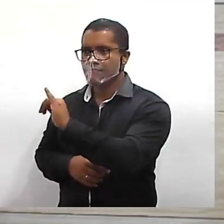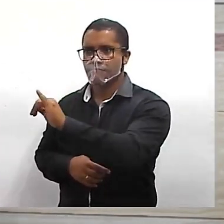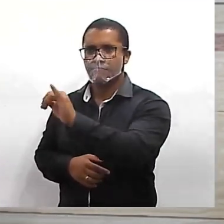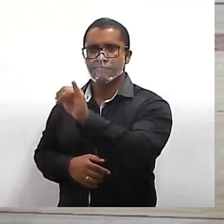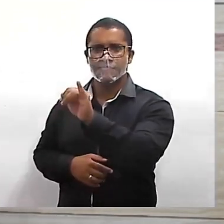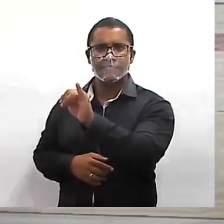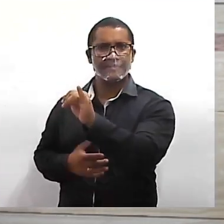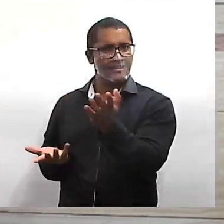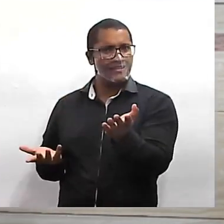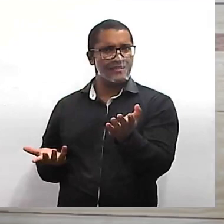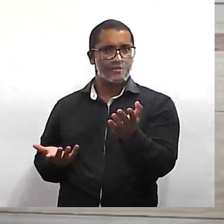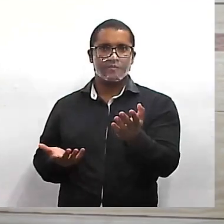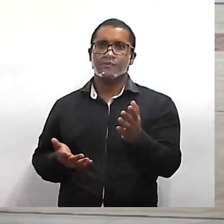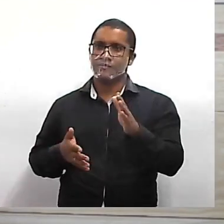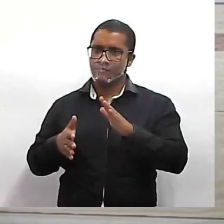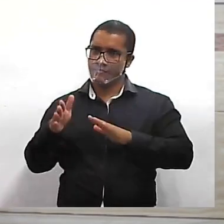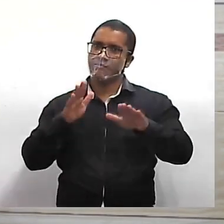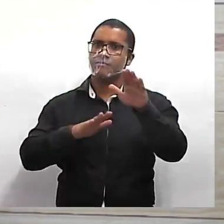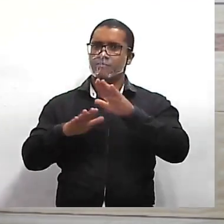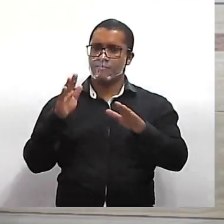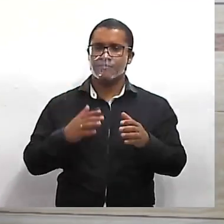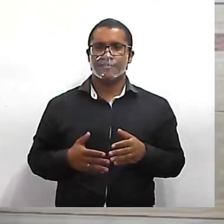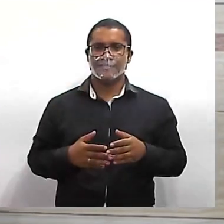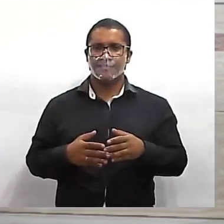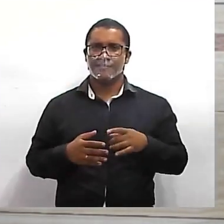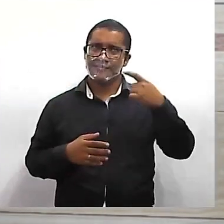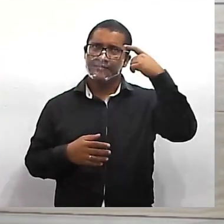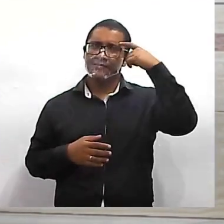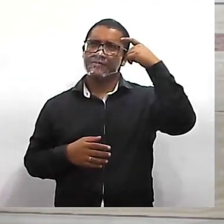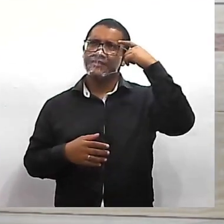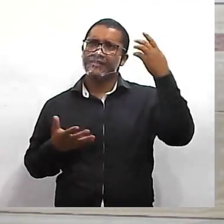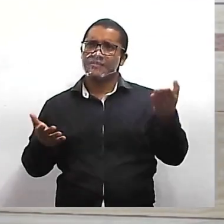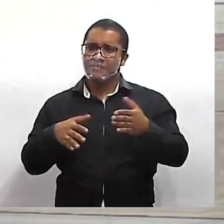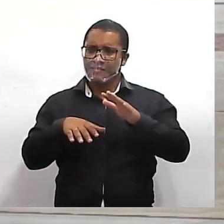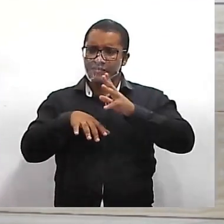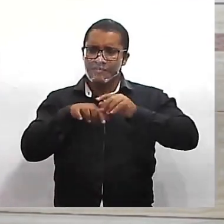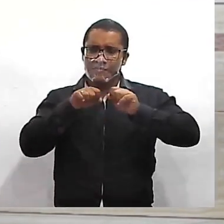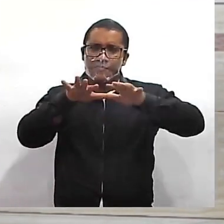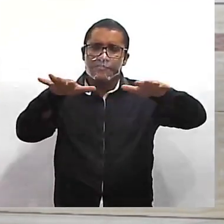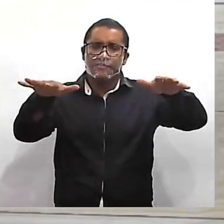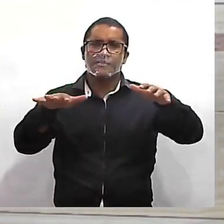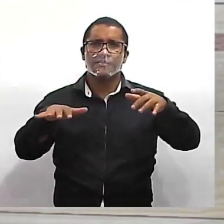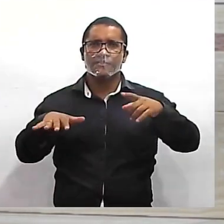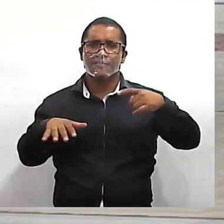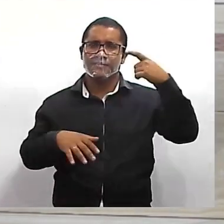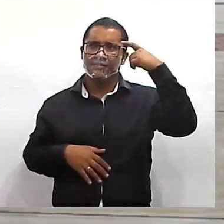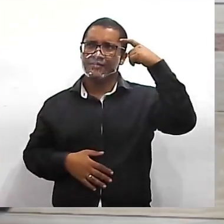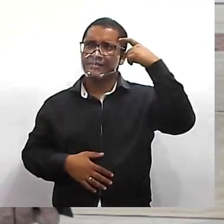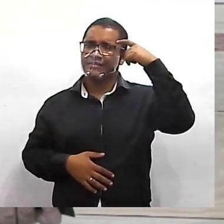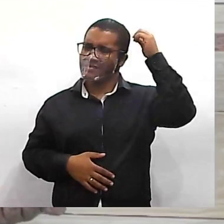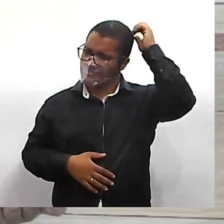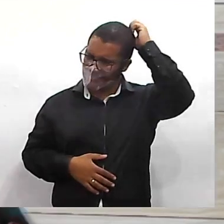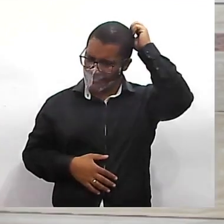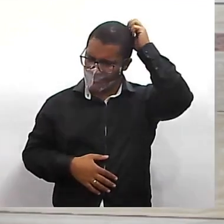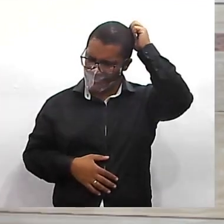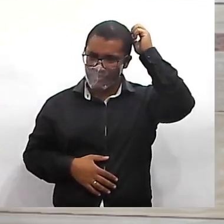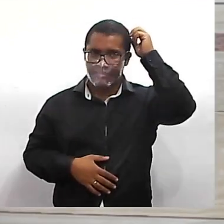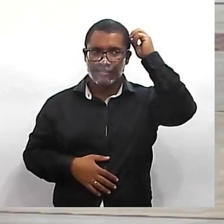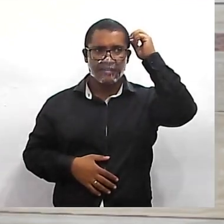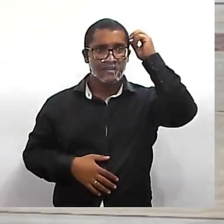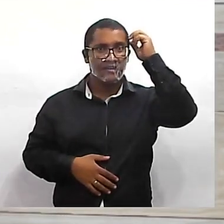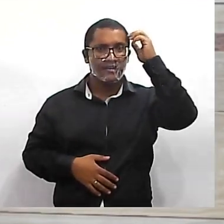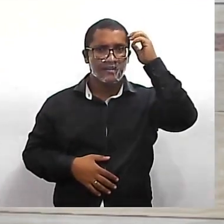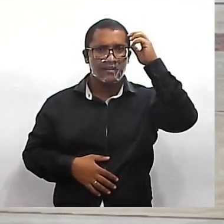delicado. Pensando na pandemia, porque é triste, mas é a única coisa que vem na cabeça da gente assim de pronto,